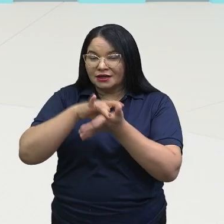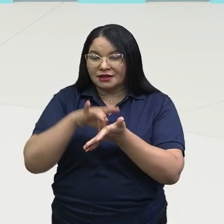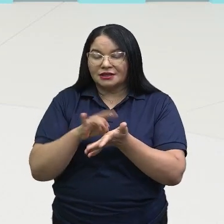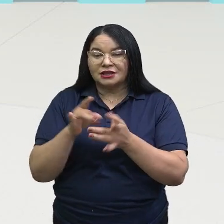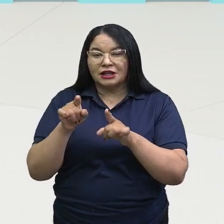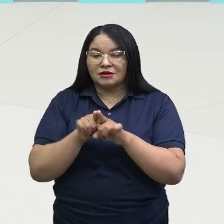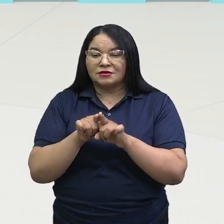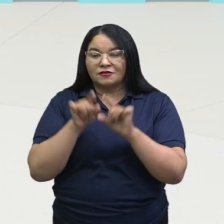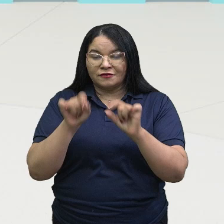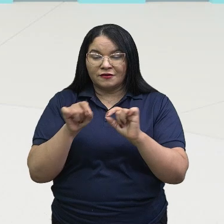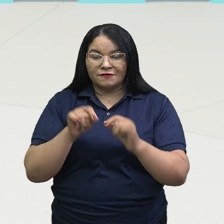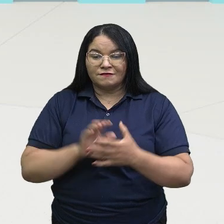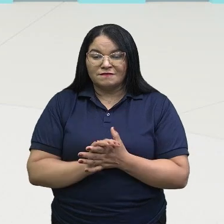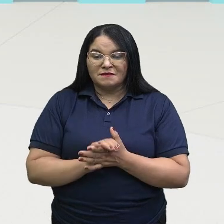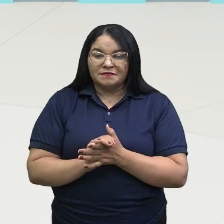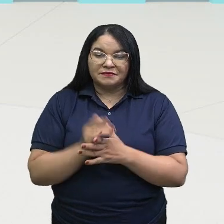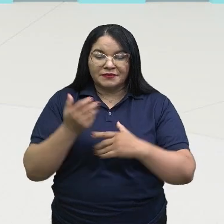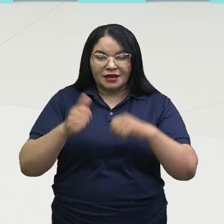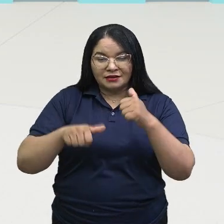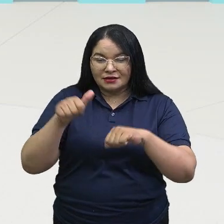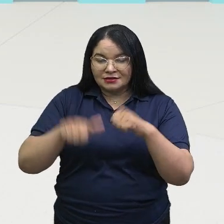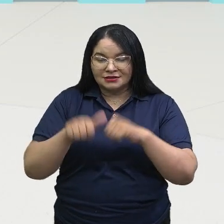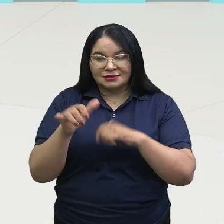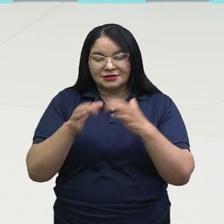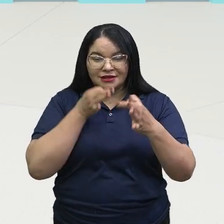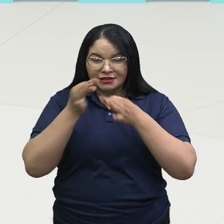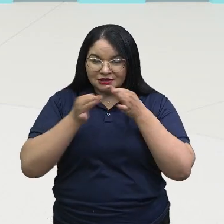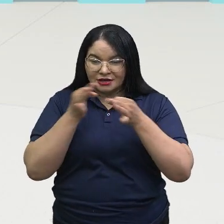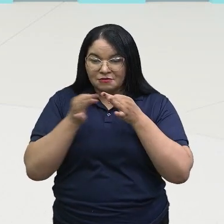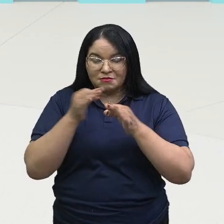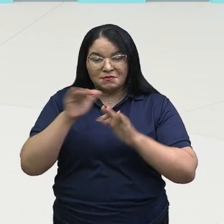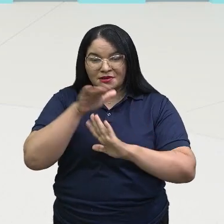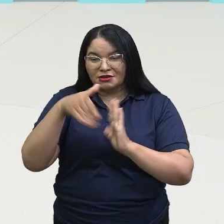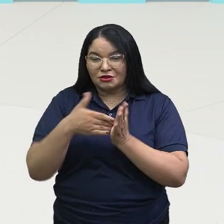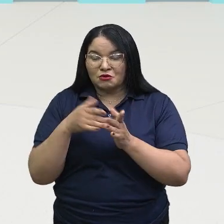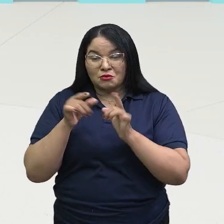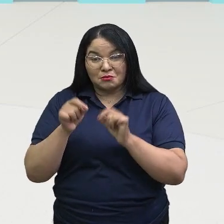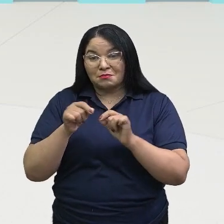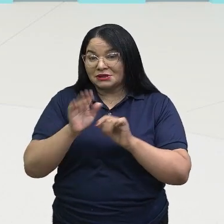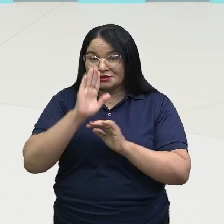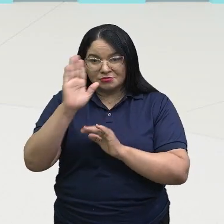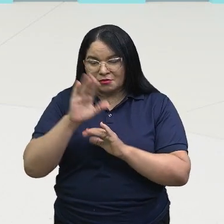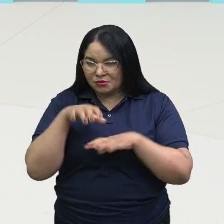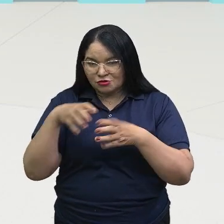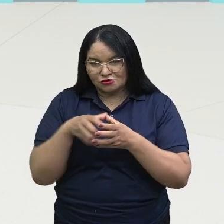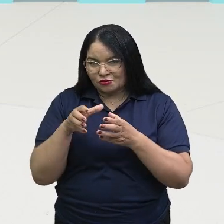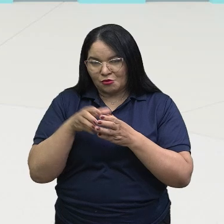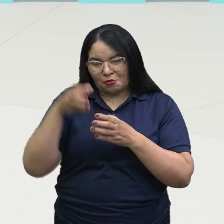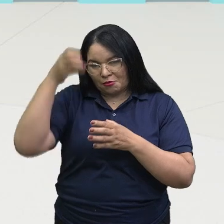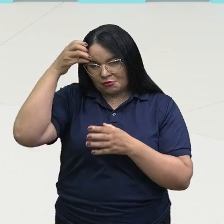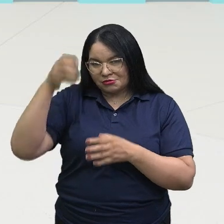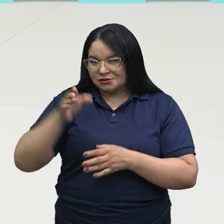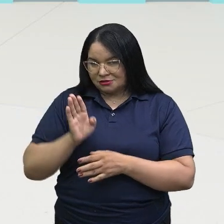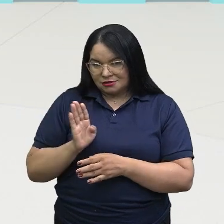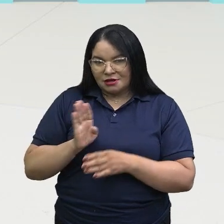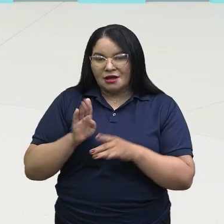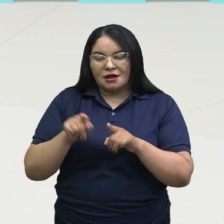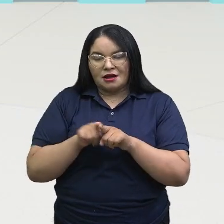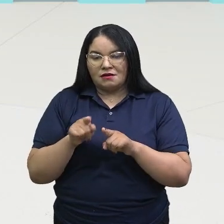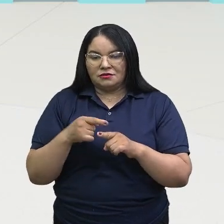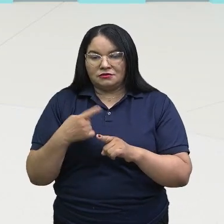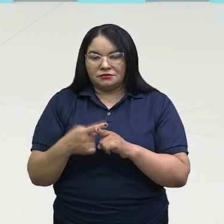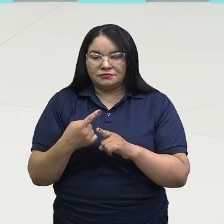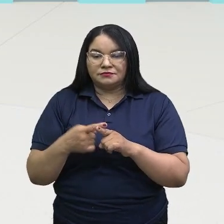da realidade, analisar criticamente, sobretudo, a burguesia. O naturalismo, digamos, é uma